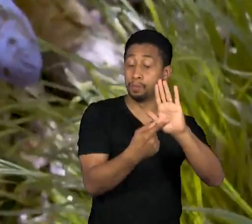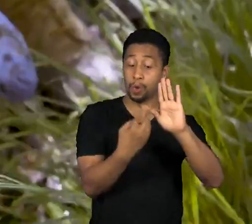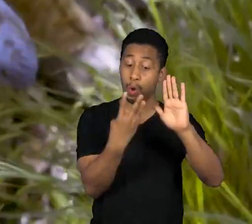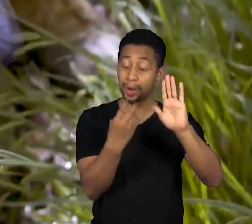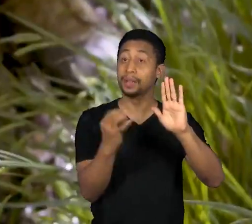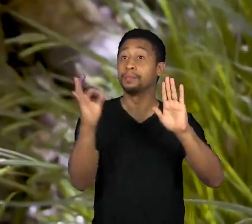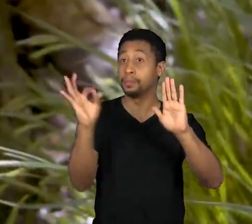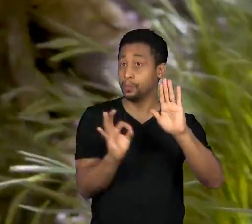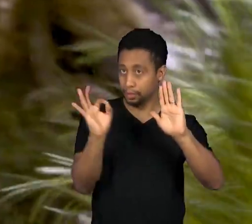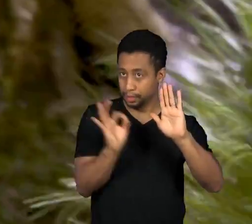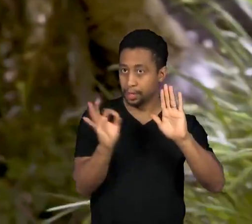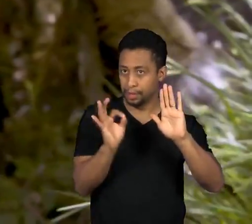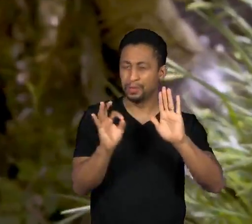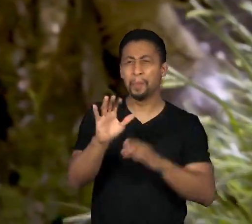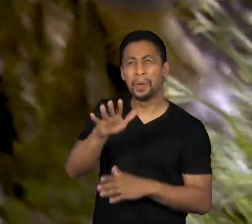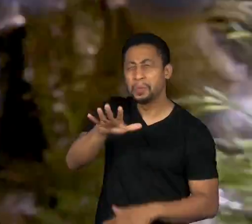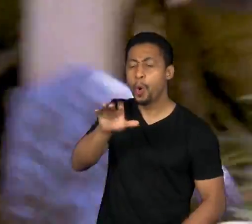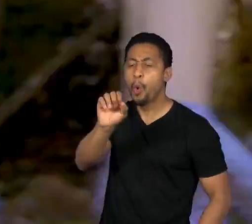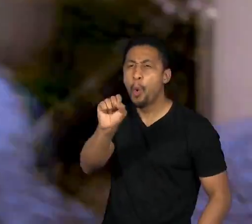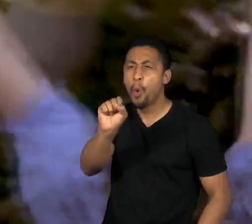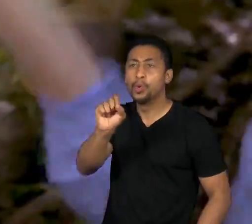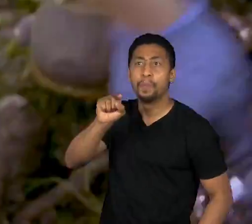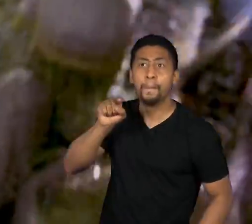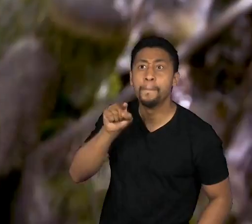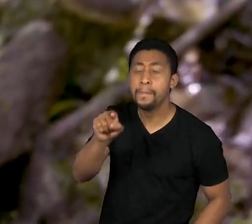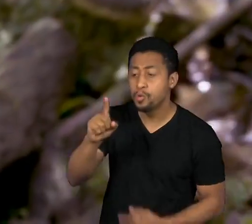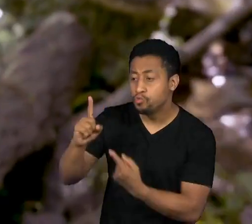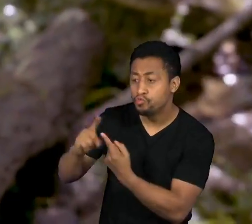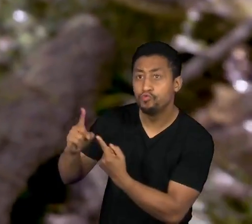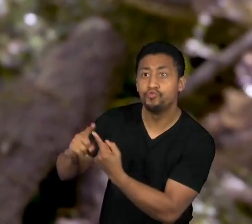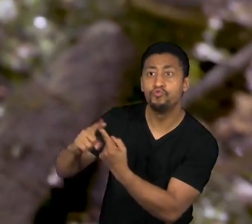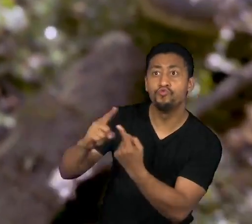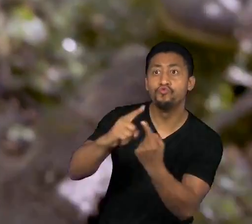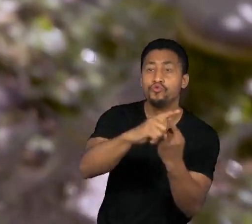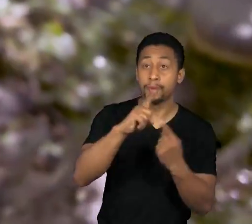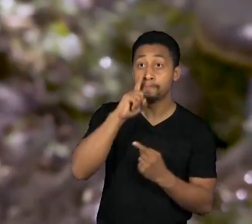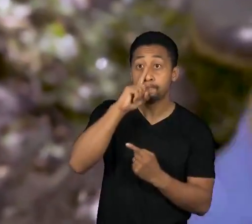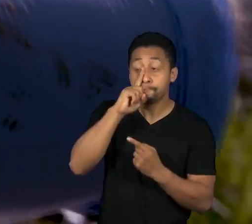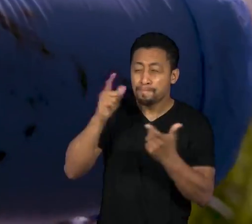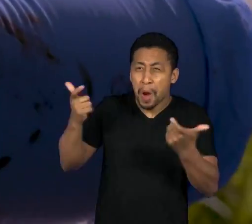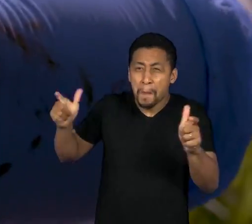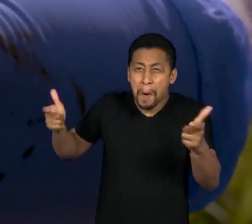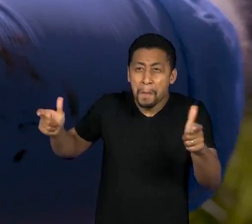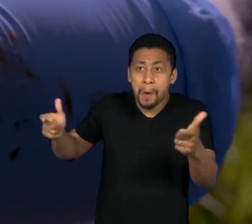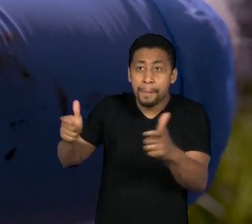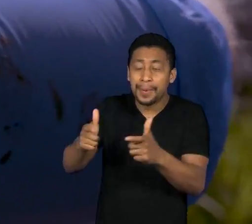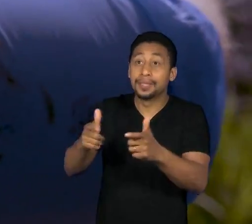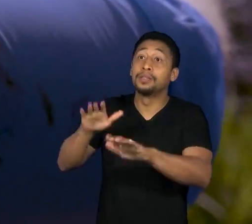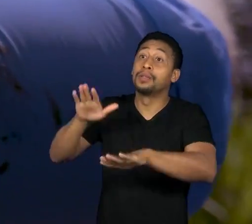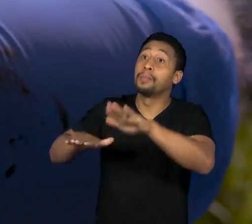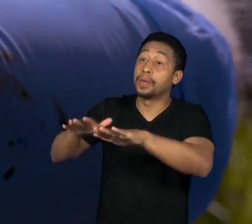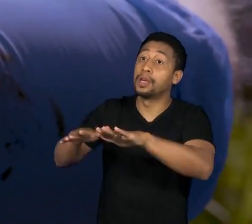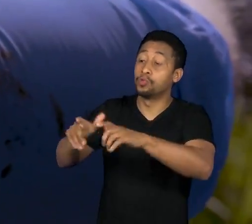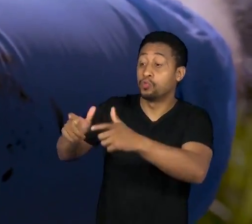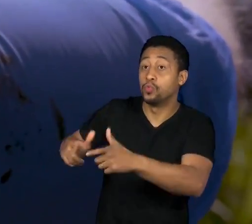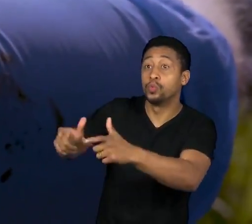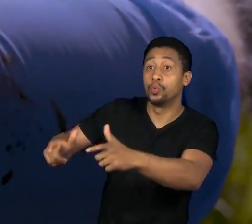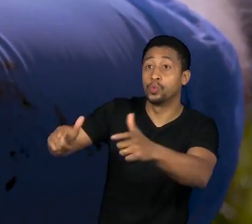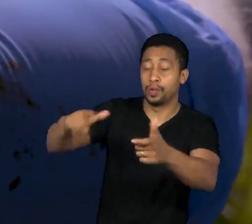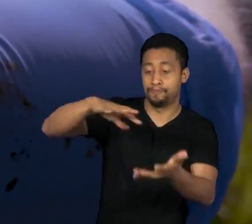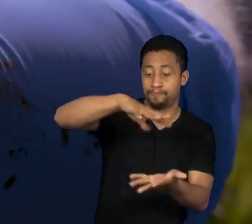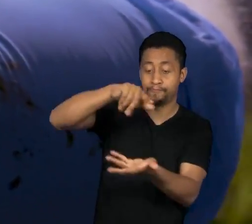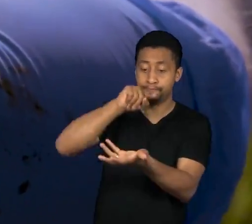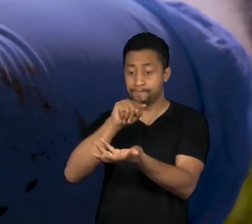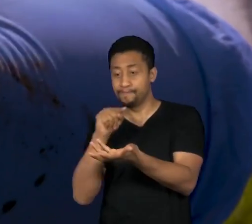8.000 espécies de anfíbios avaliadas correm risco de extinção em diferentes níveis em todo o planeta por